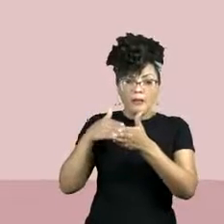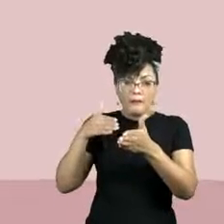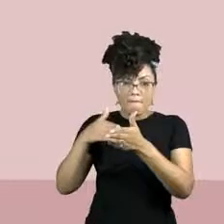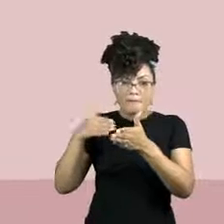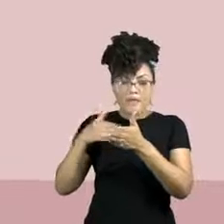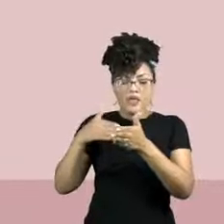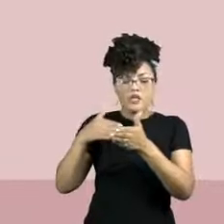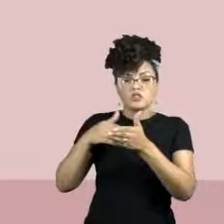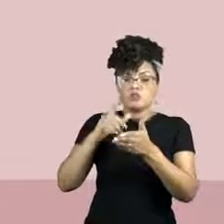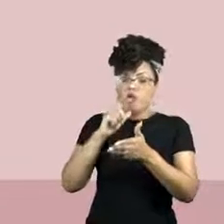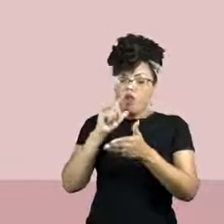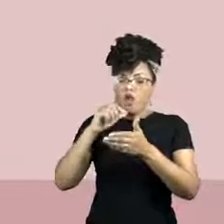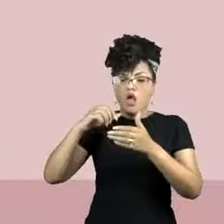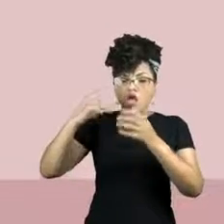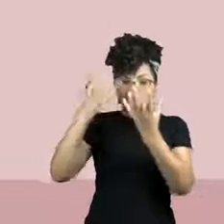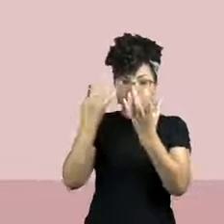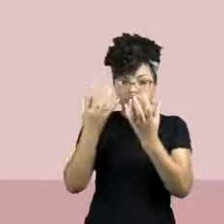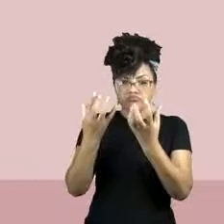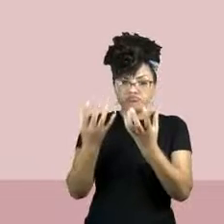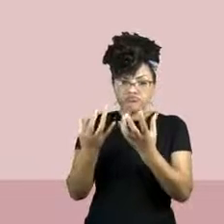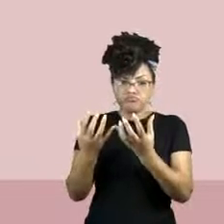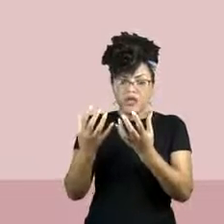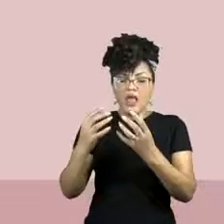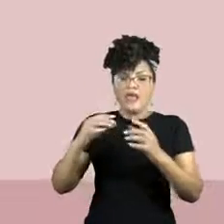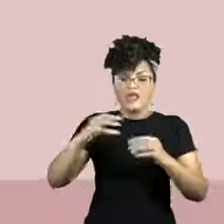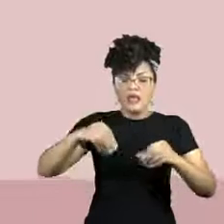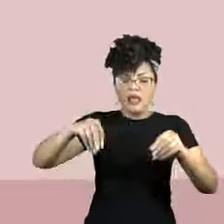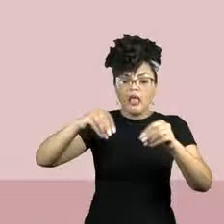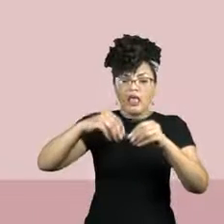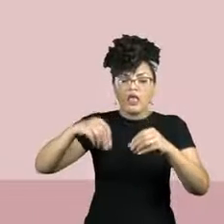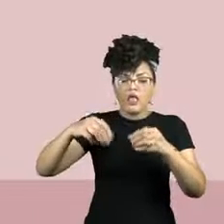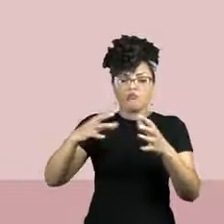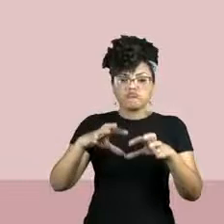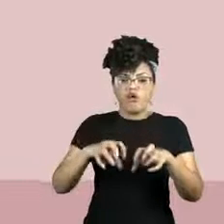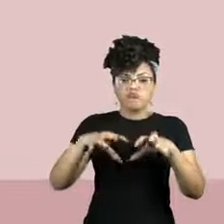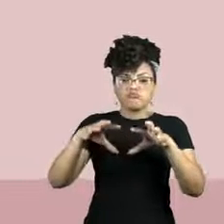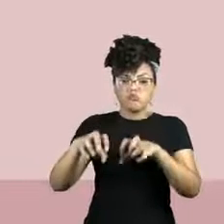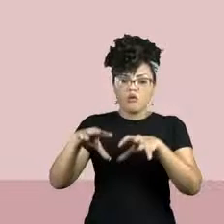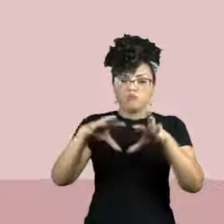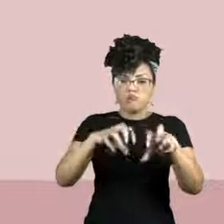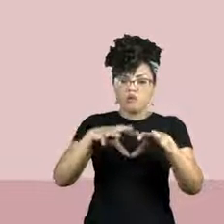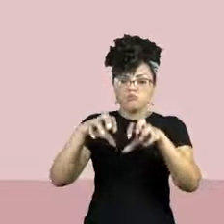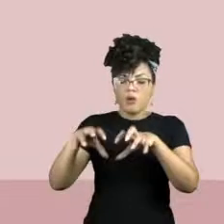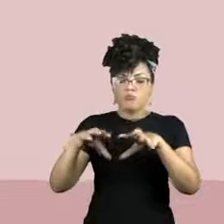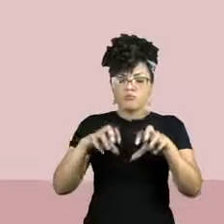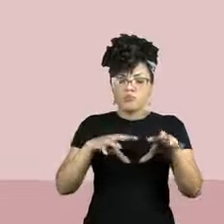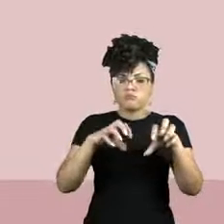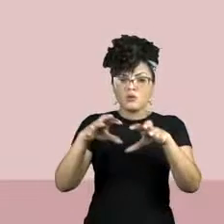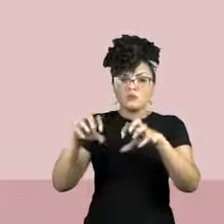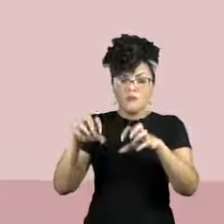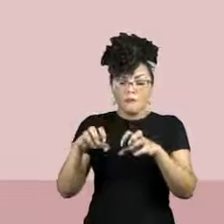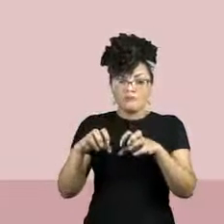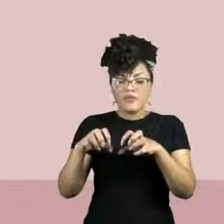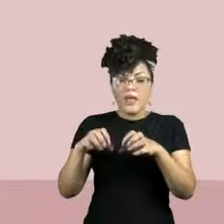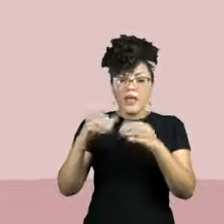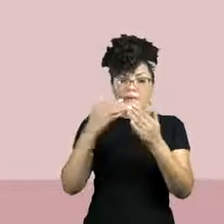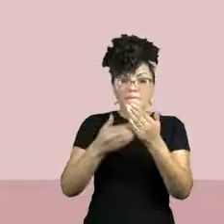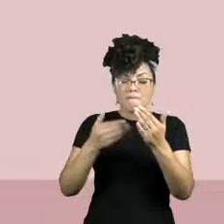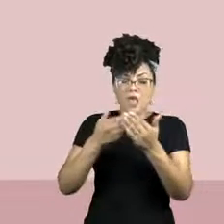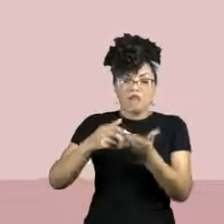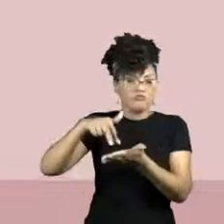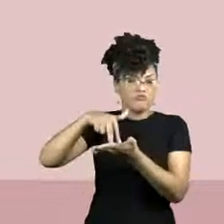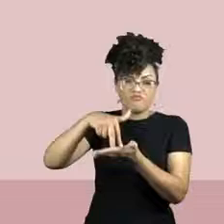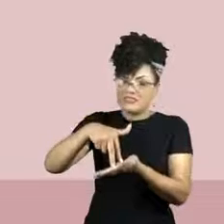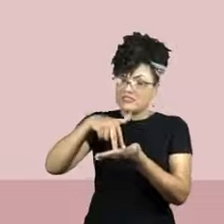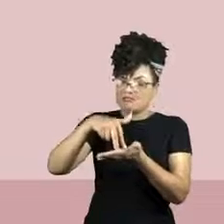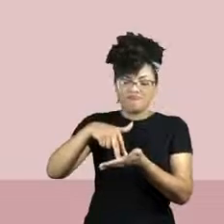dentro do solo, ela tende a amolecer esses solos. Ou seja, tende a fazer com que os solos percam a sua